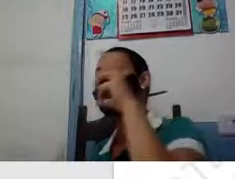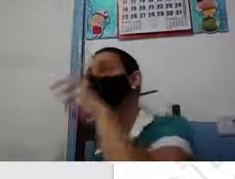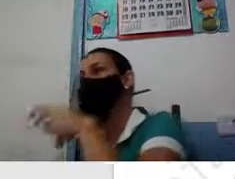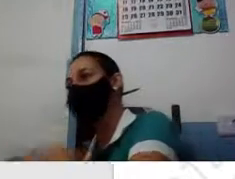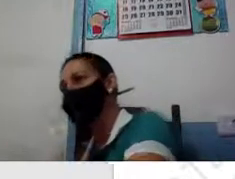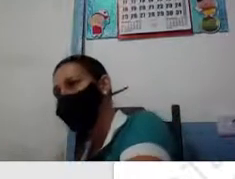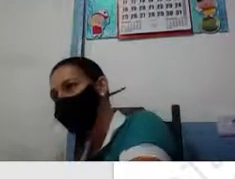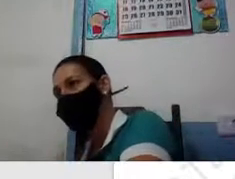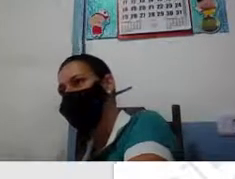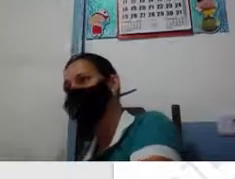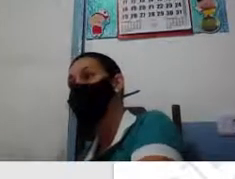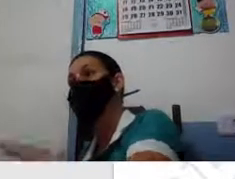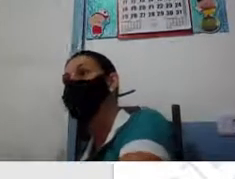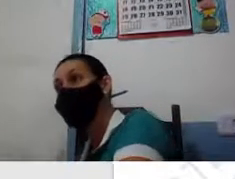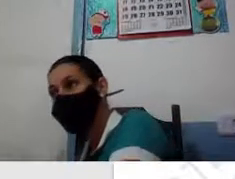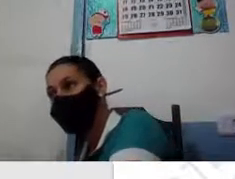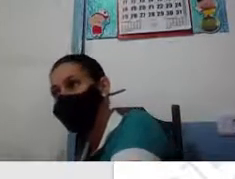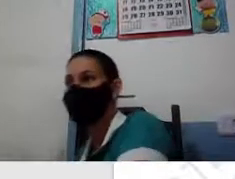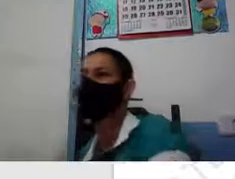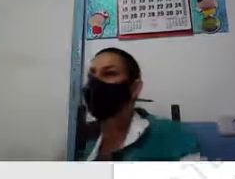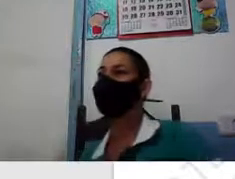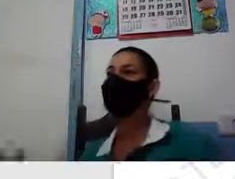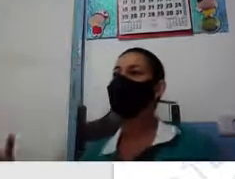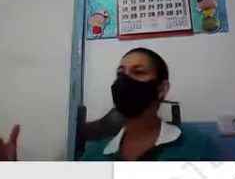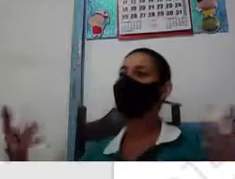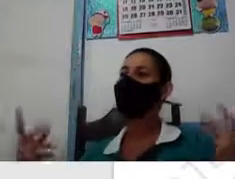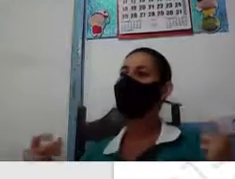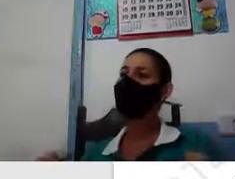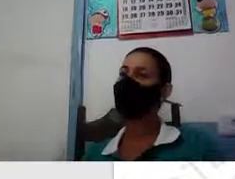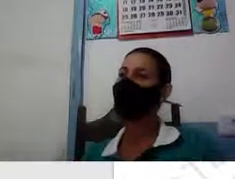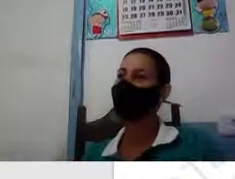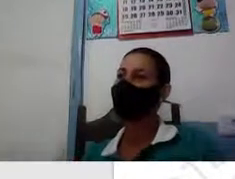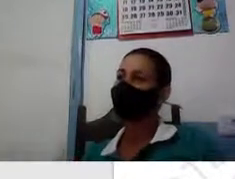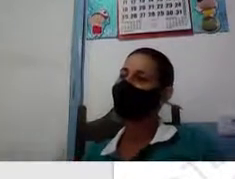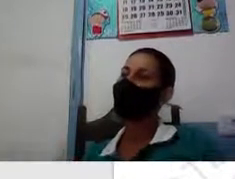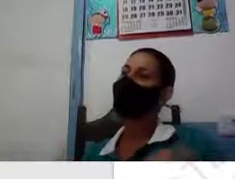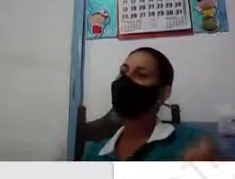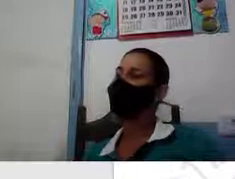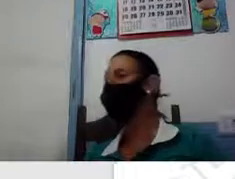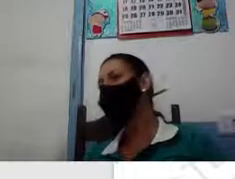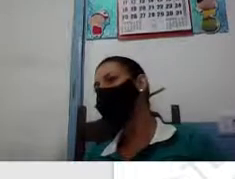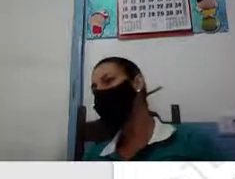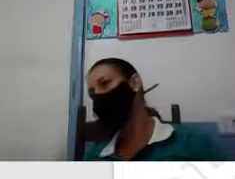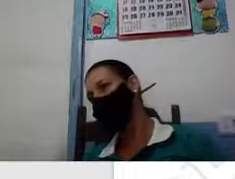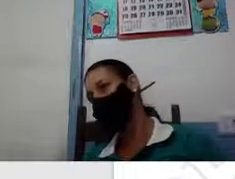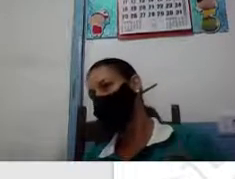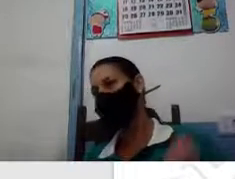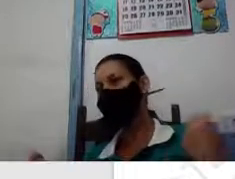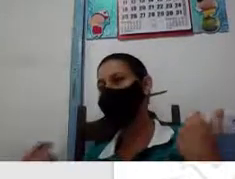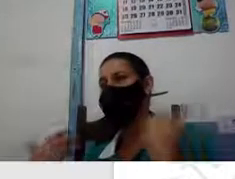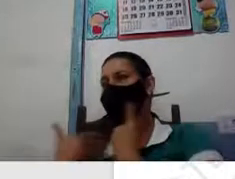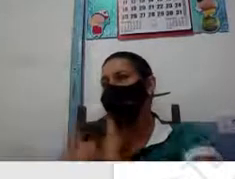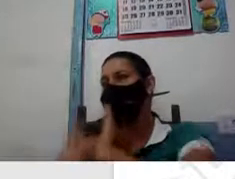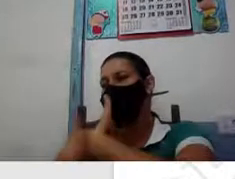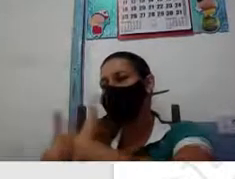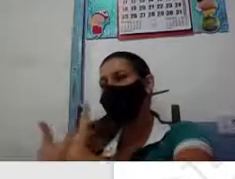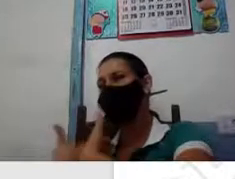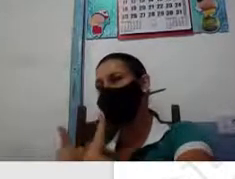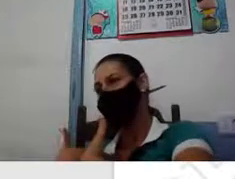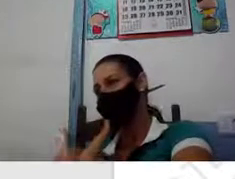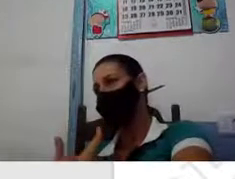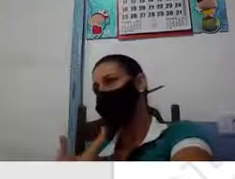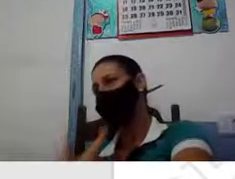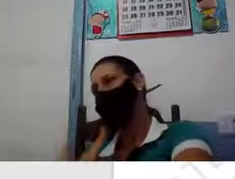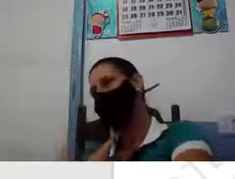A nacionalidade, os indígenas. Então o arcadismo, ele vem trazer aquilo que se perdeu no barroco, ele é totalmente